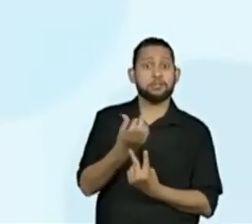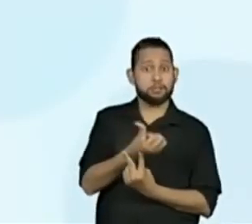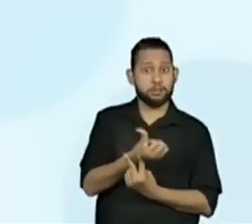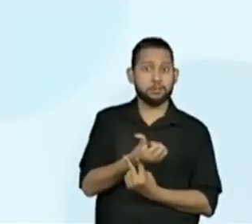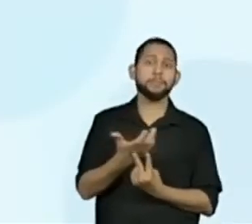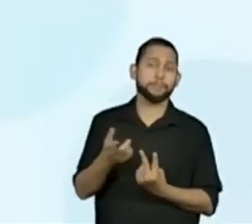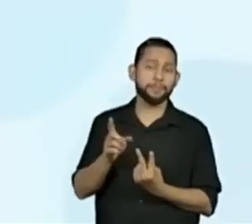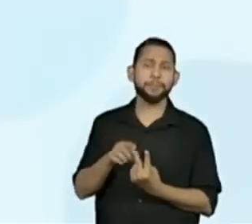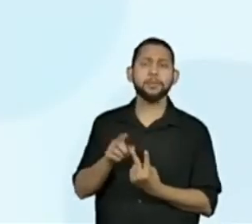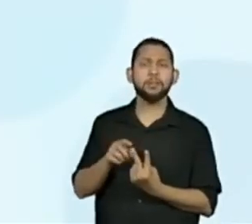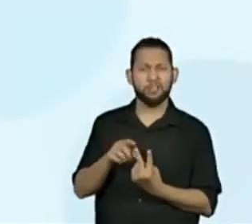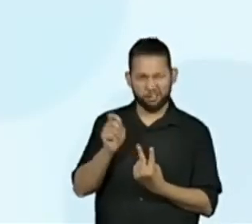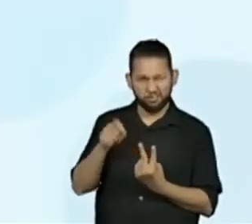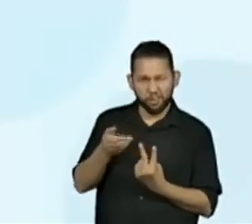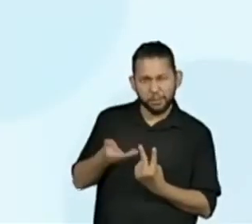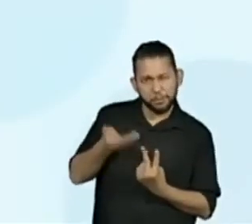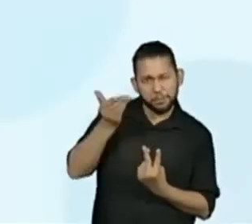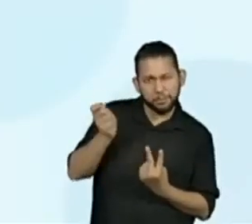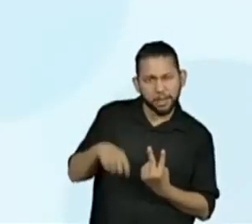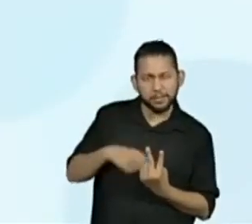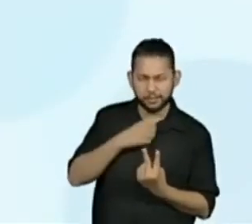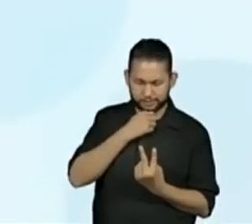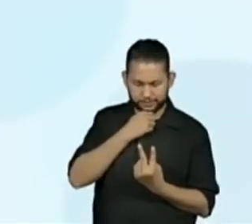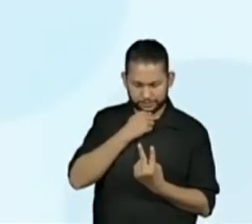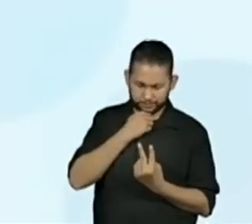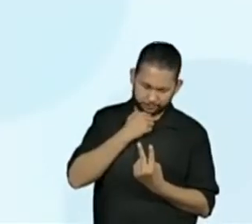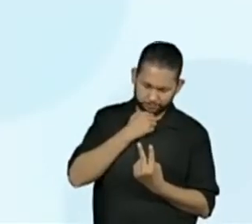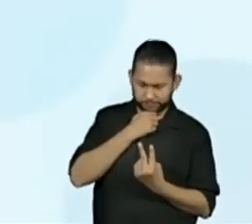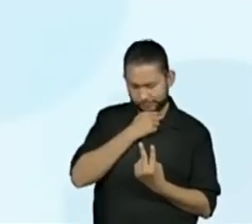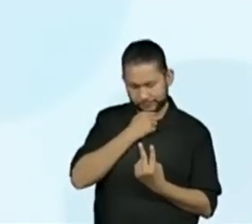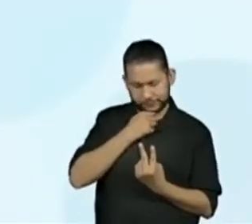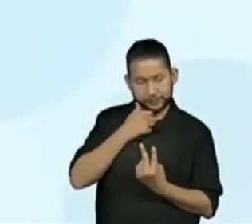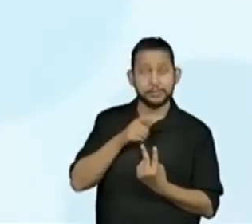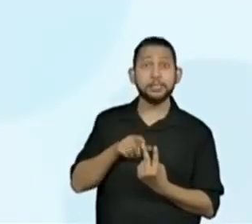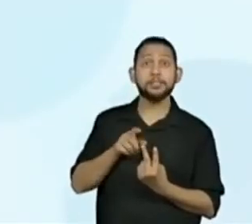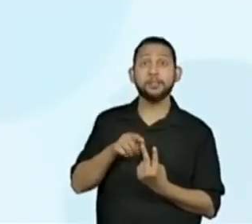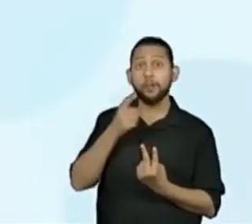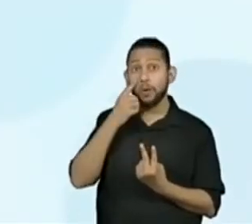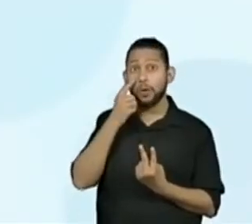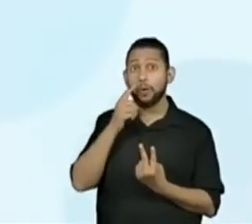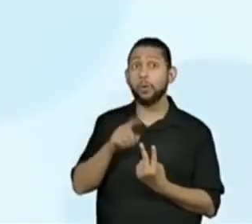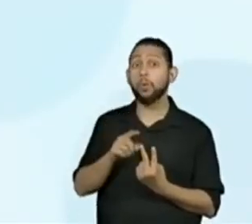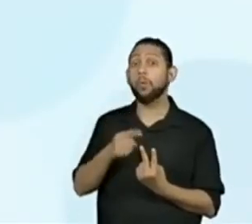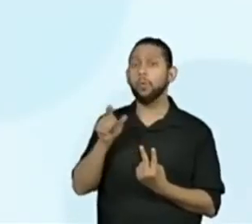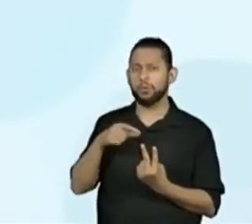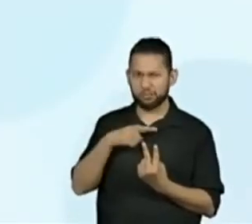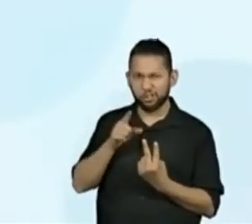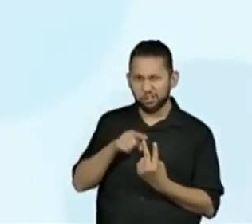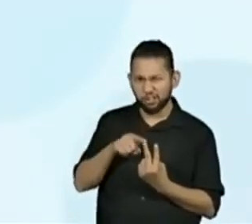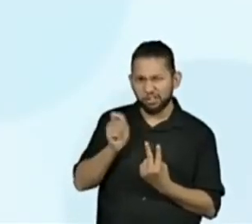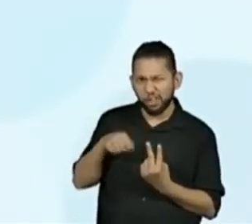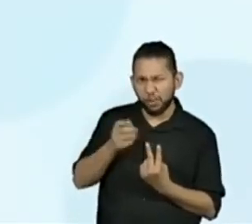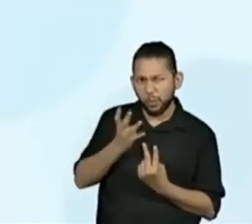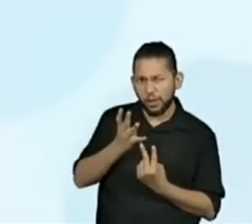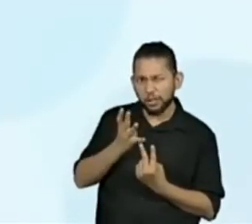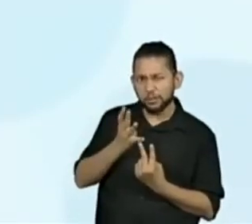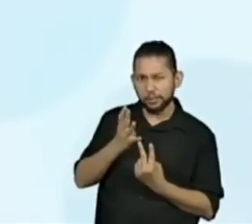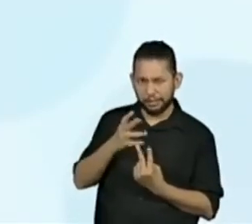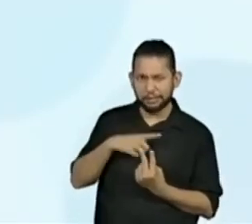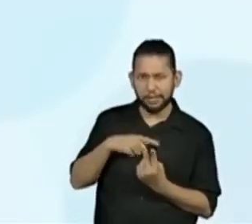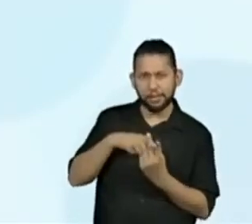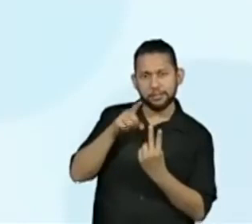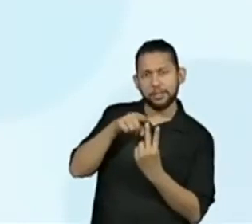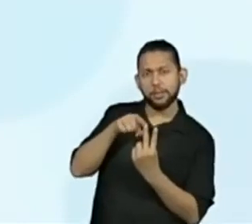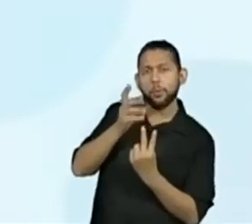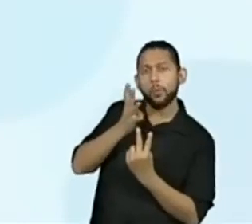sequência, observando a dezena. Sim. Já temos 2 dezenas, 3 dezenas. Tem algum com 4 dezenas? Tem sim, já está